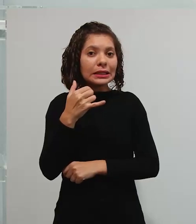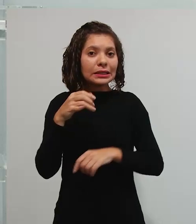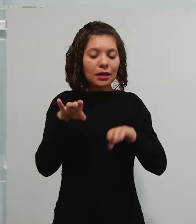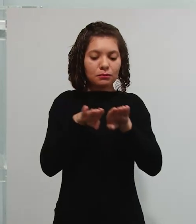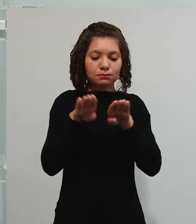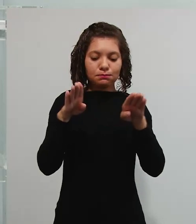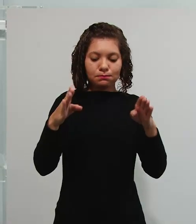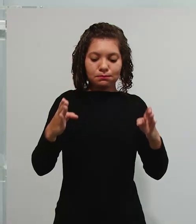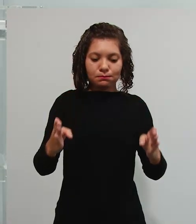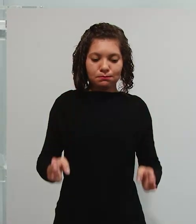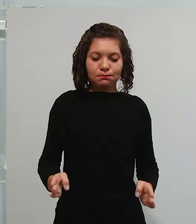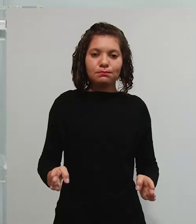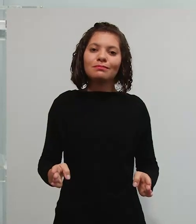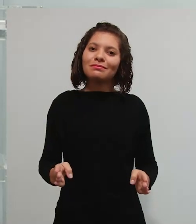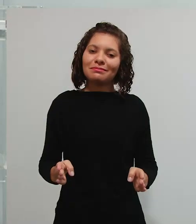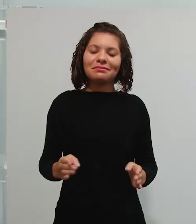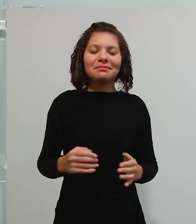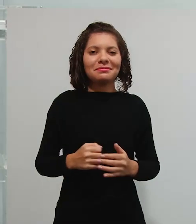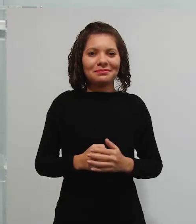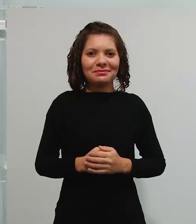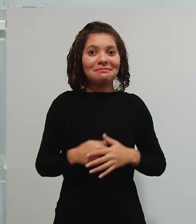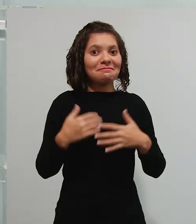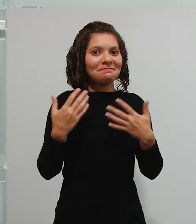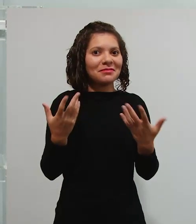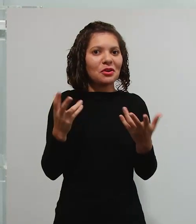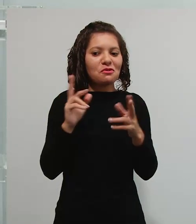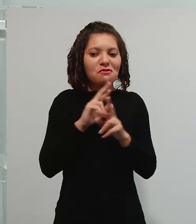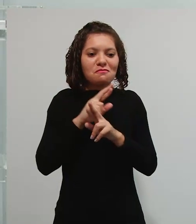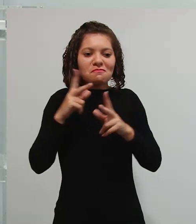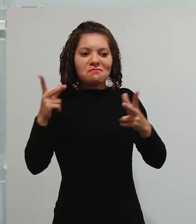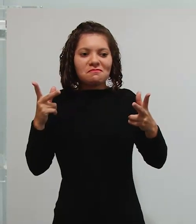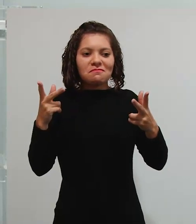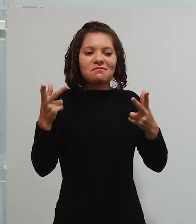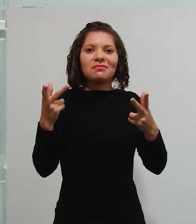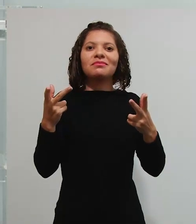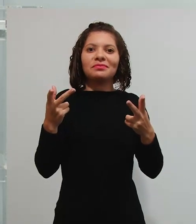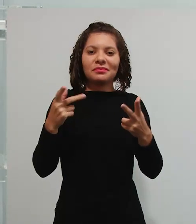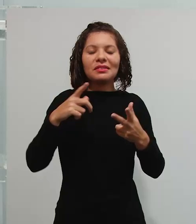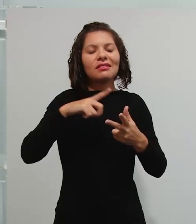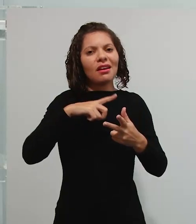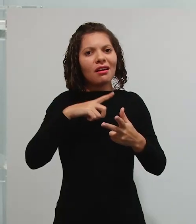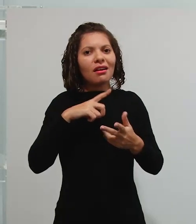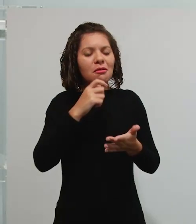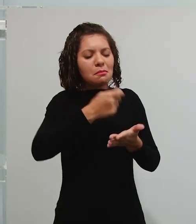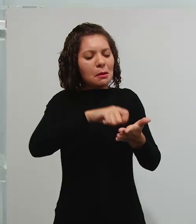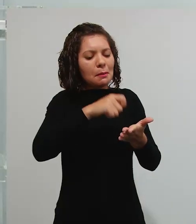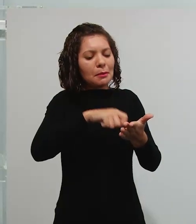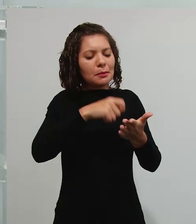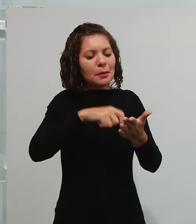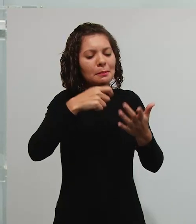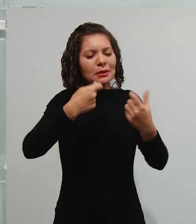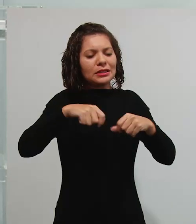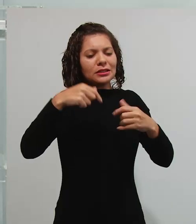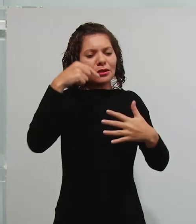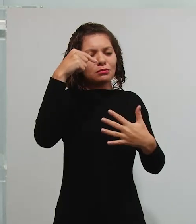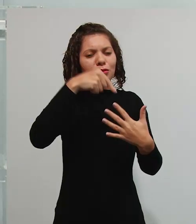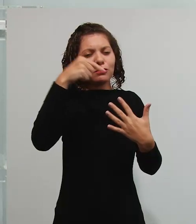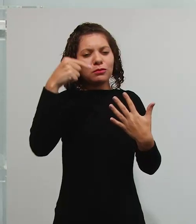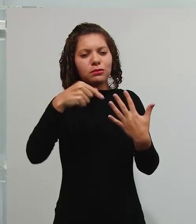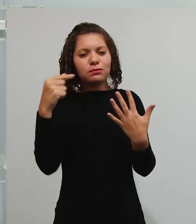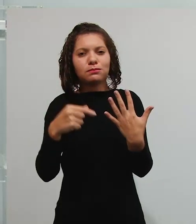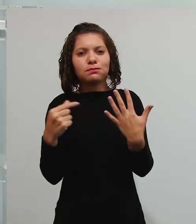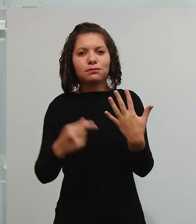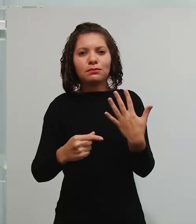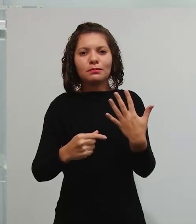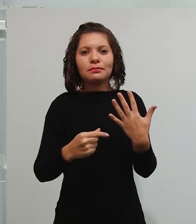estava sobre a mesa do estúdio. Então veja quantos elementos a mais eu preciso acrescentar por se tratar de um